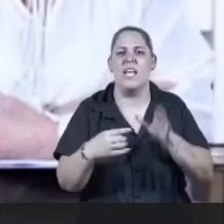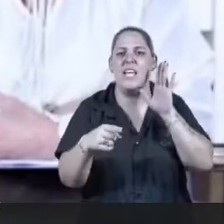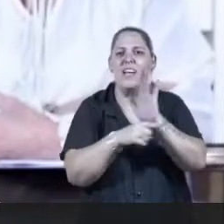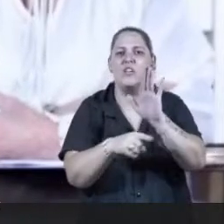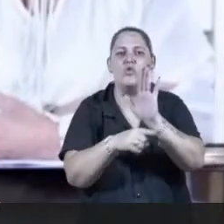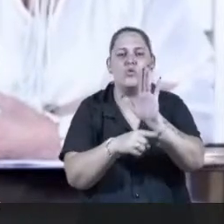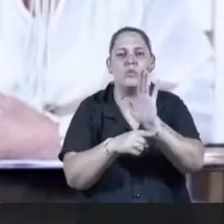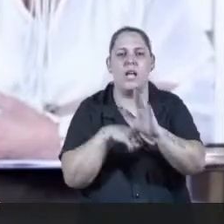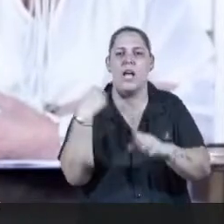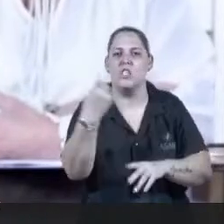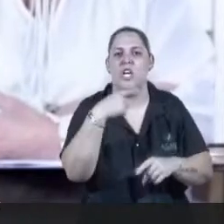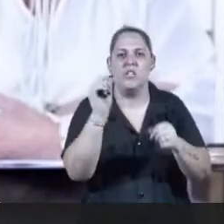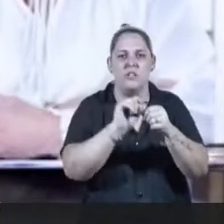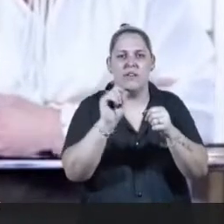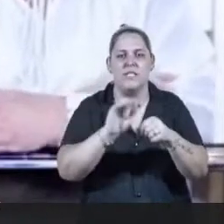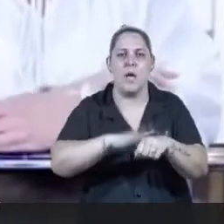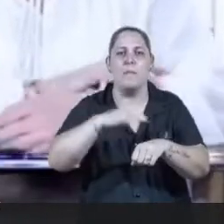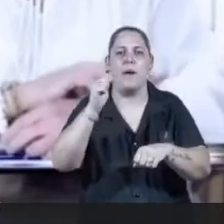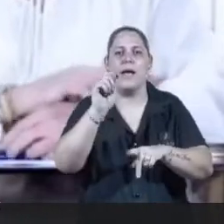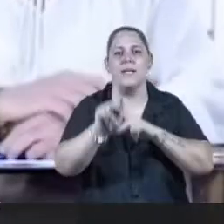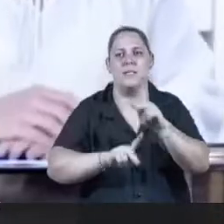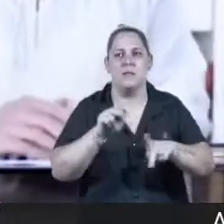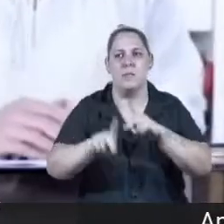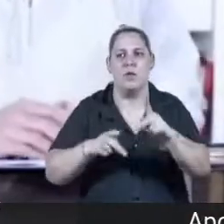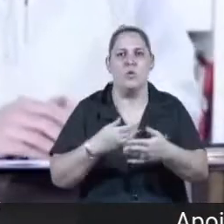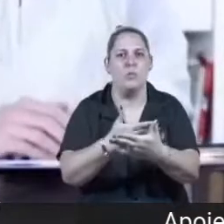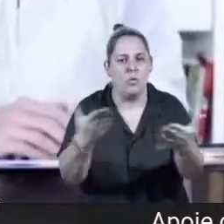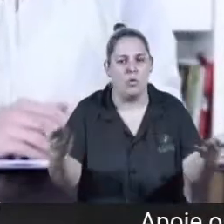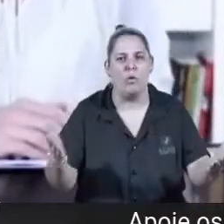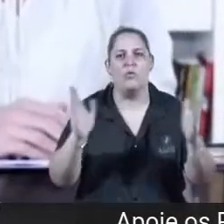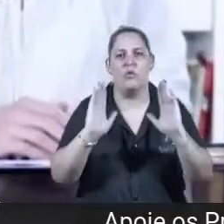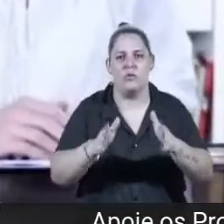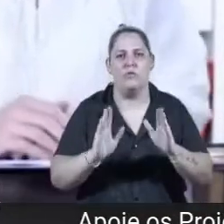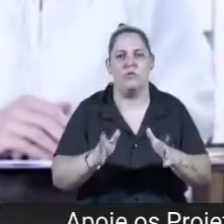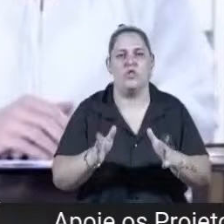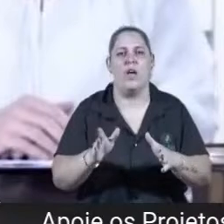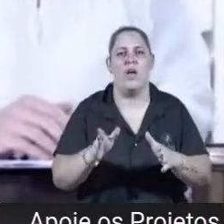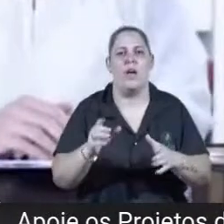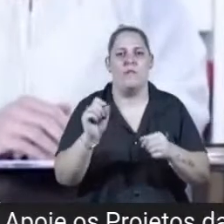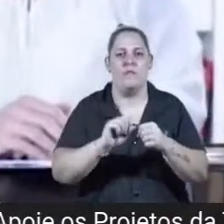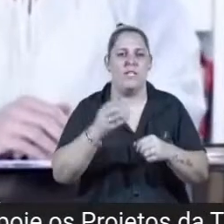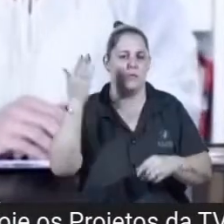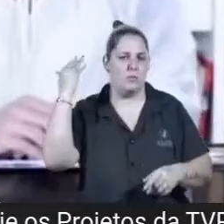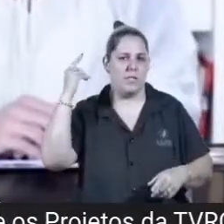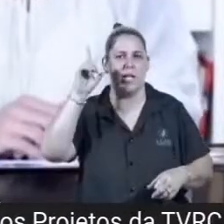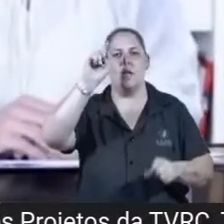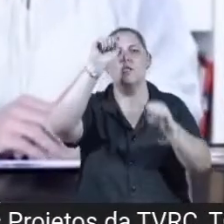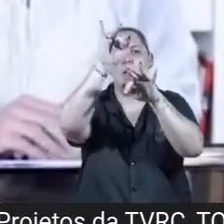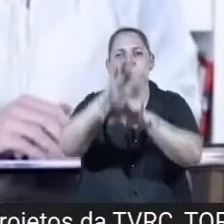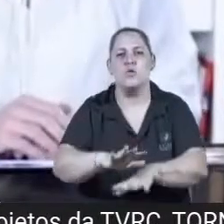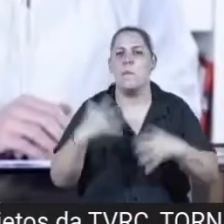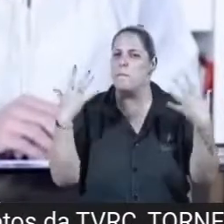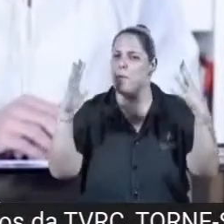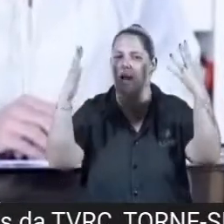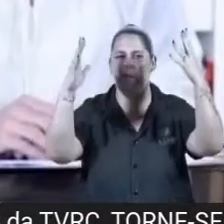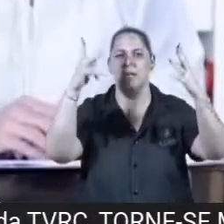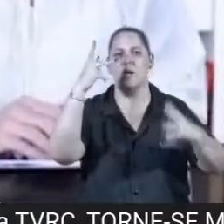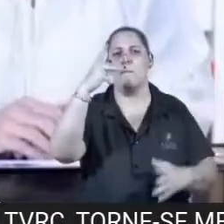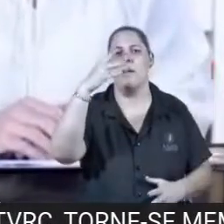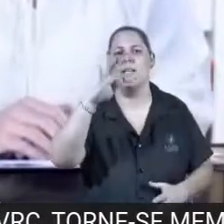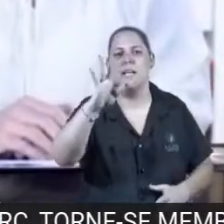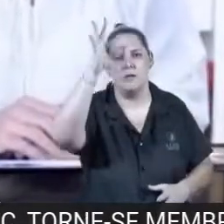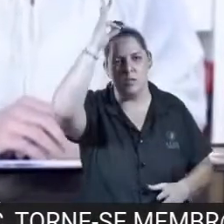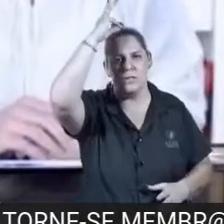ajudar a gente a fazer mais pelo povo do que nós já fizemos. Que Deus te abençoe. Parabéns ao PT